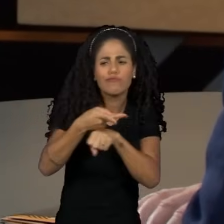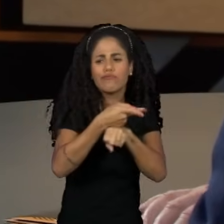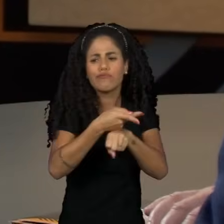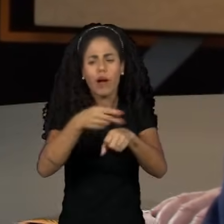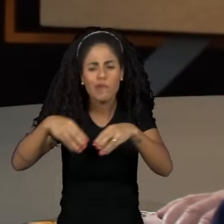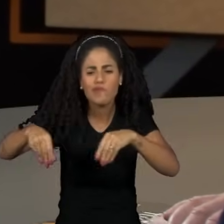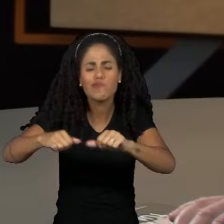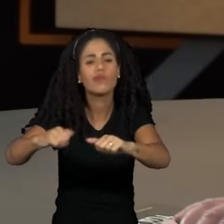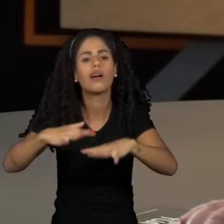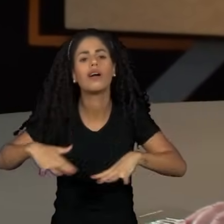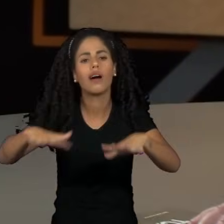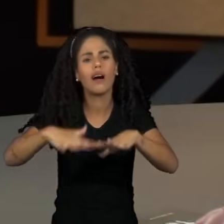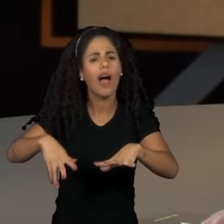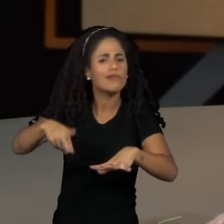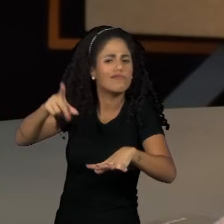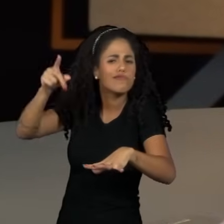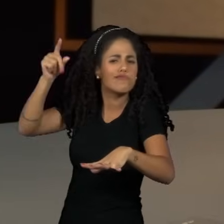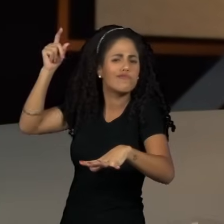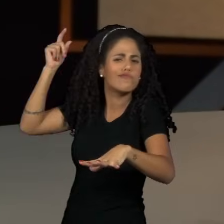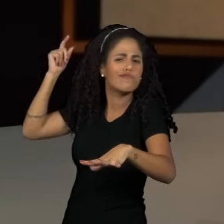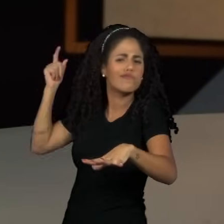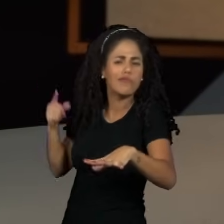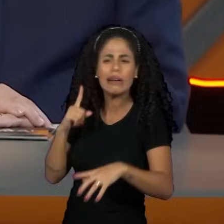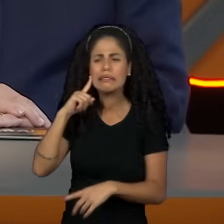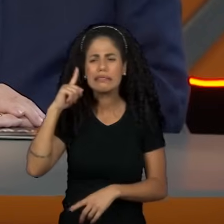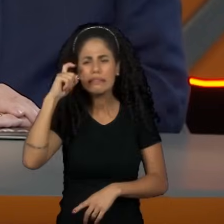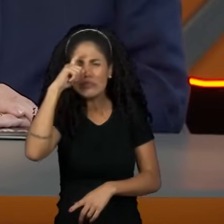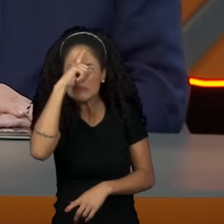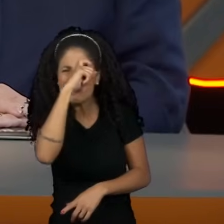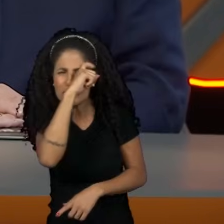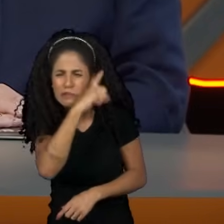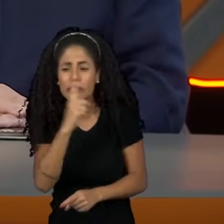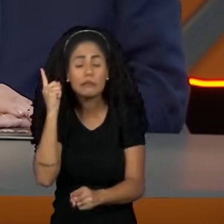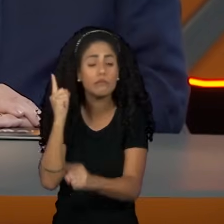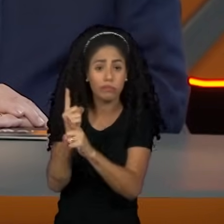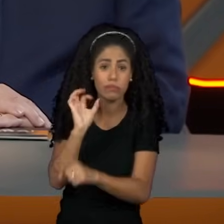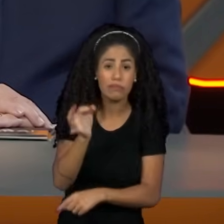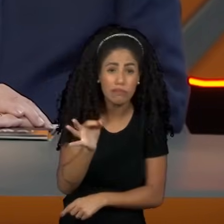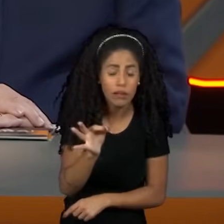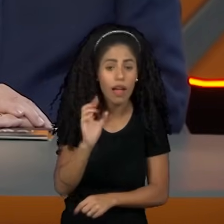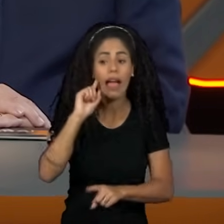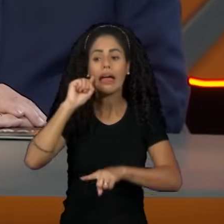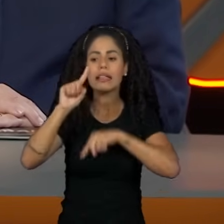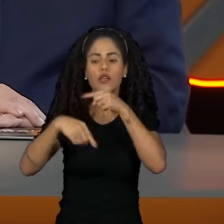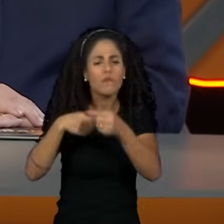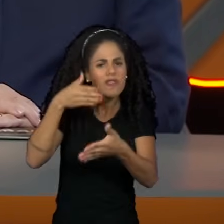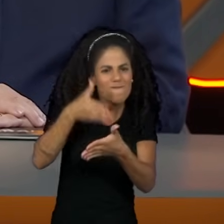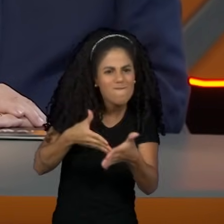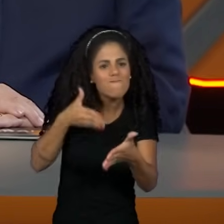na Suíça, era extremamente difícil para encontrar. E depois, até hoje,